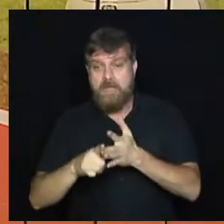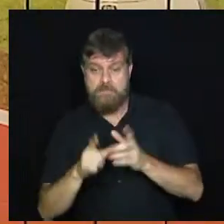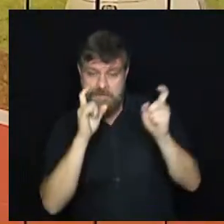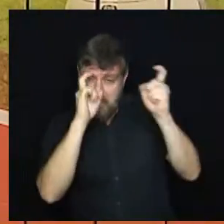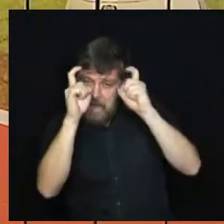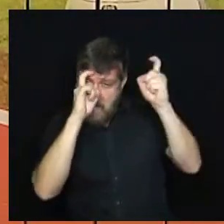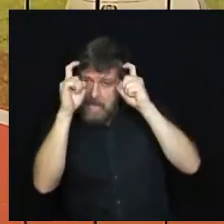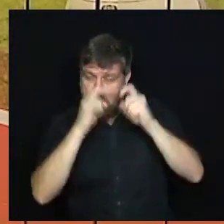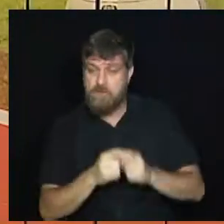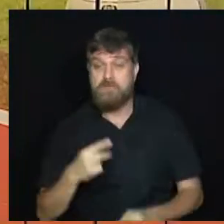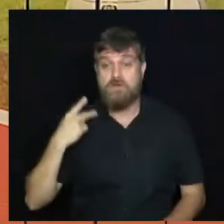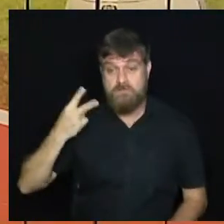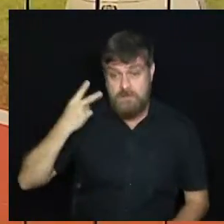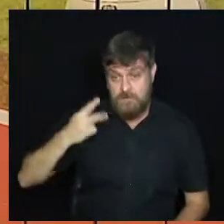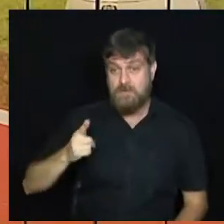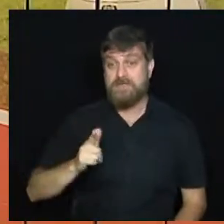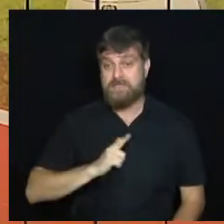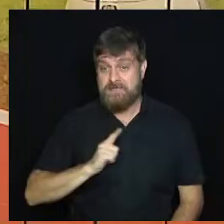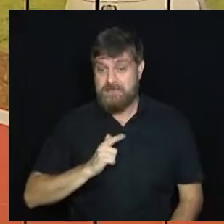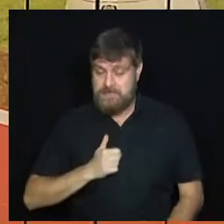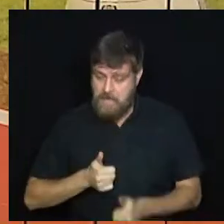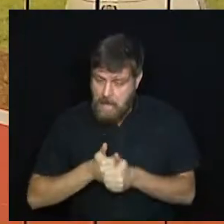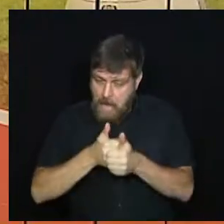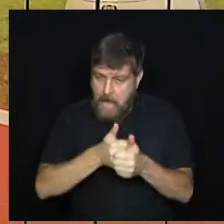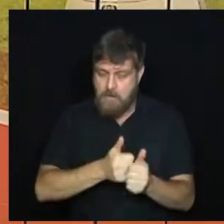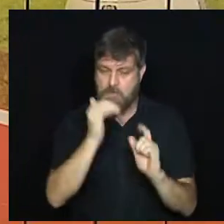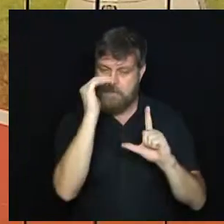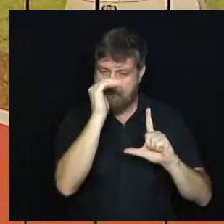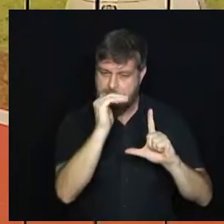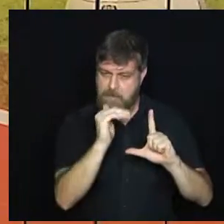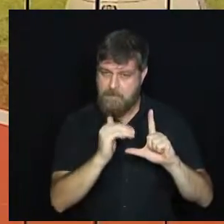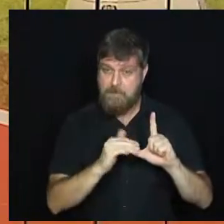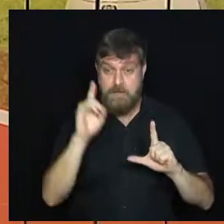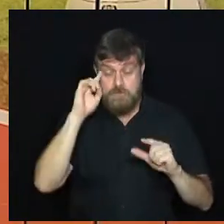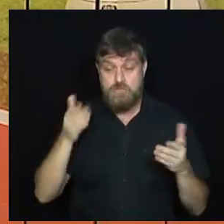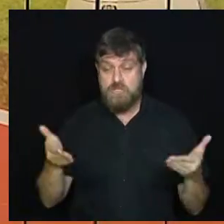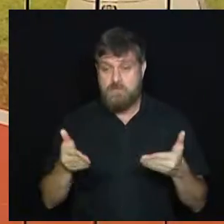segunda reunião ordinária, você acompanha as principais notícias do dia.